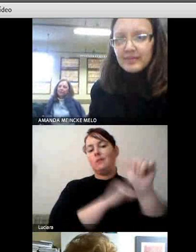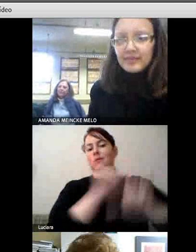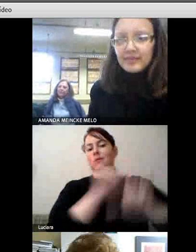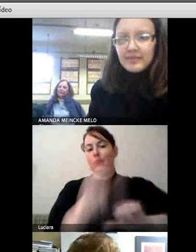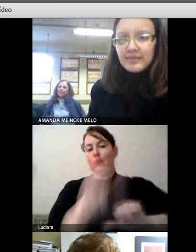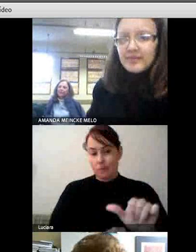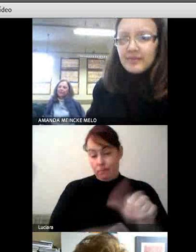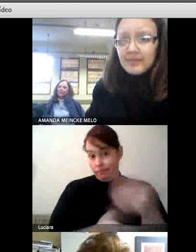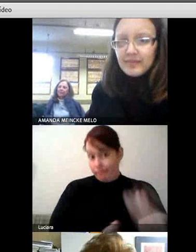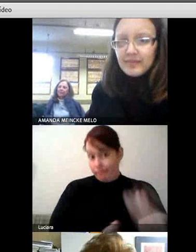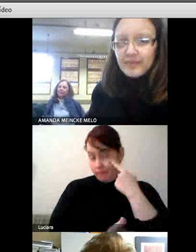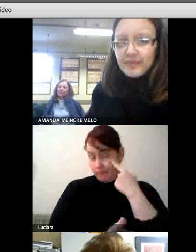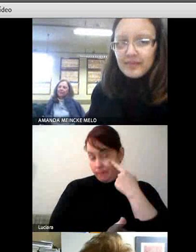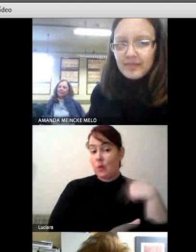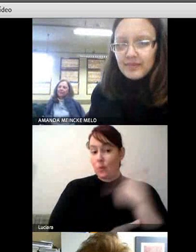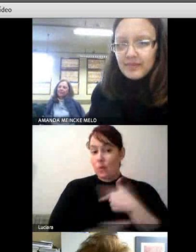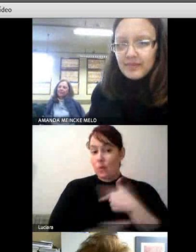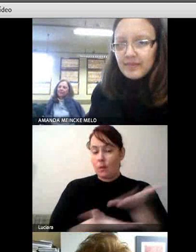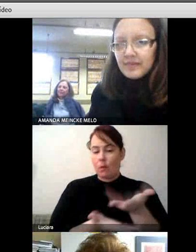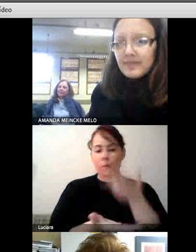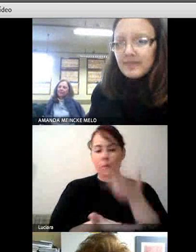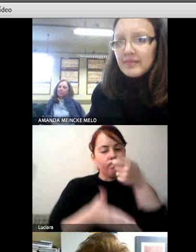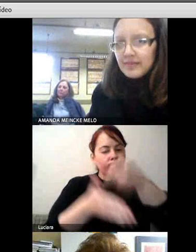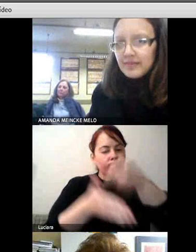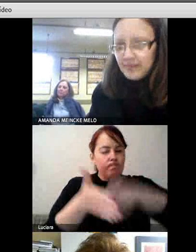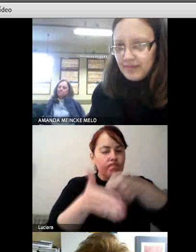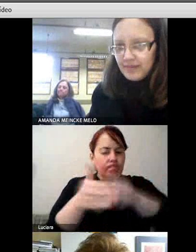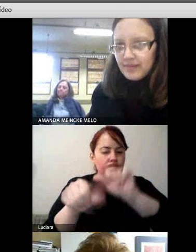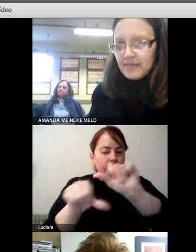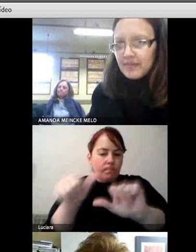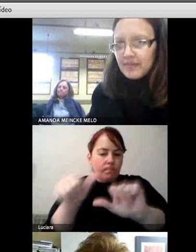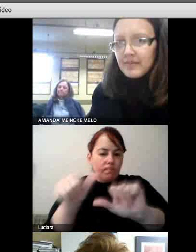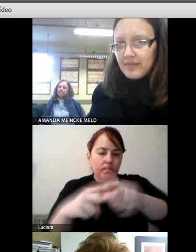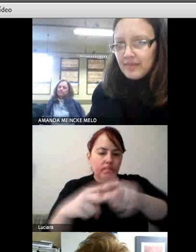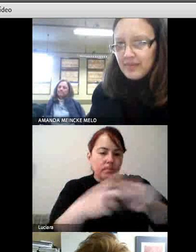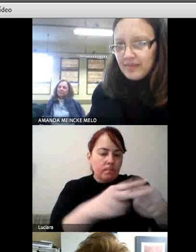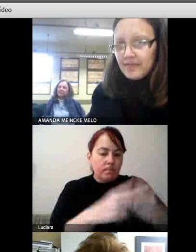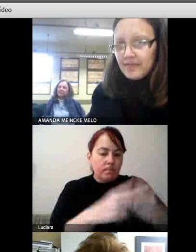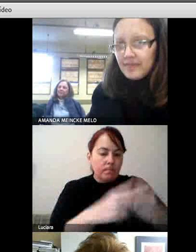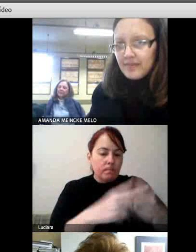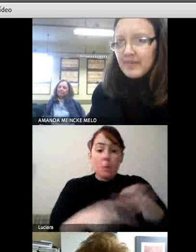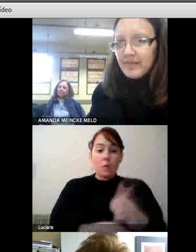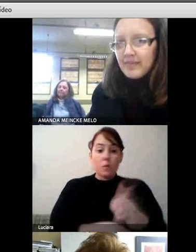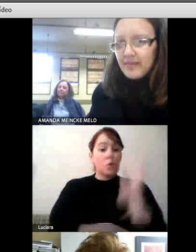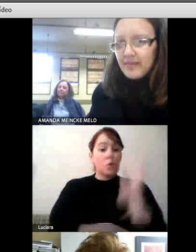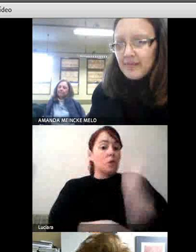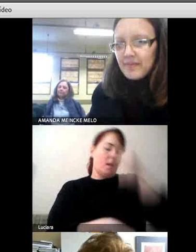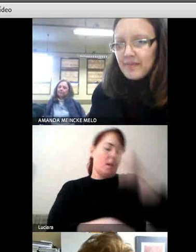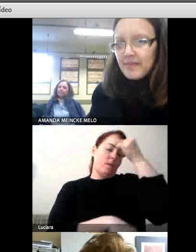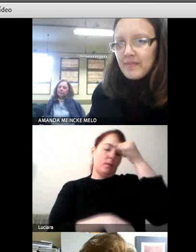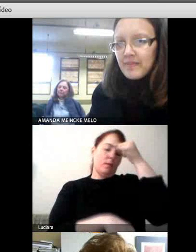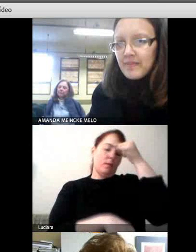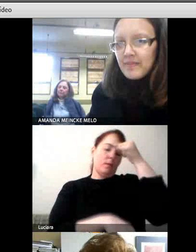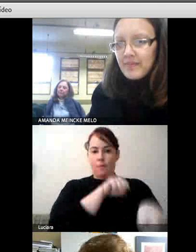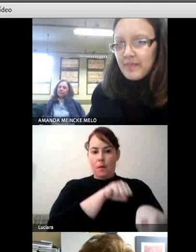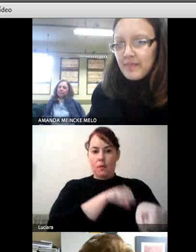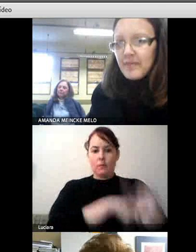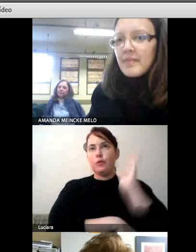Te agradeço muito, Amanda, e acho que é oportuníssima essa tua intervenção,